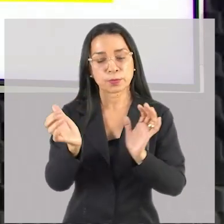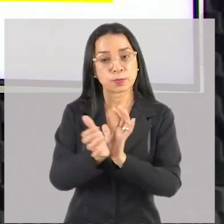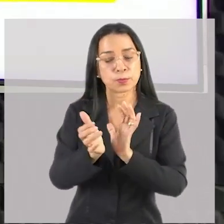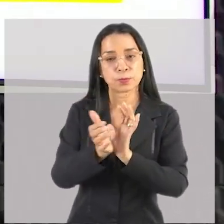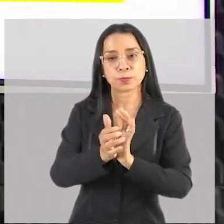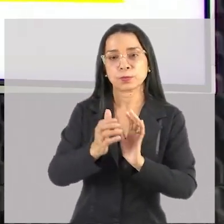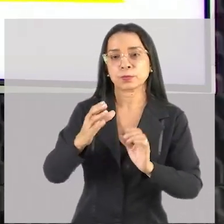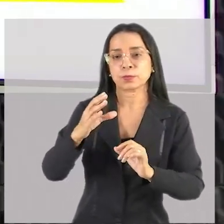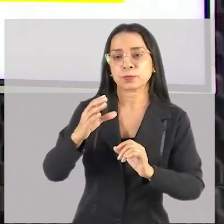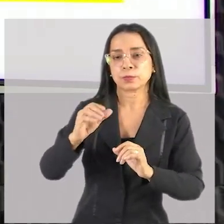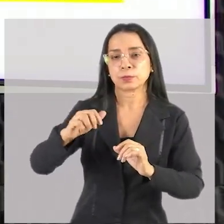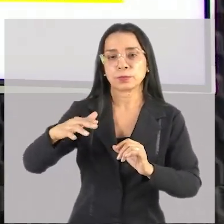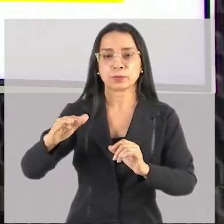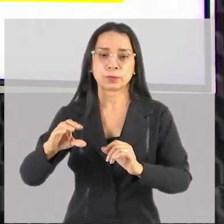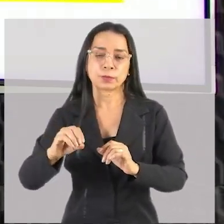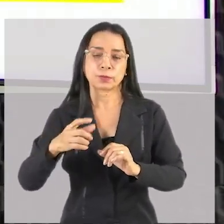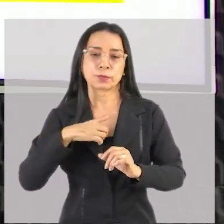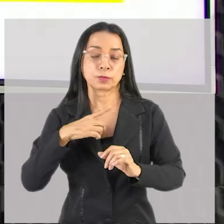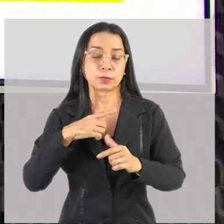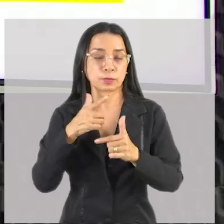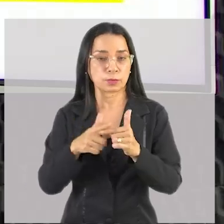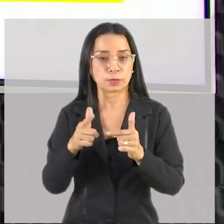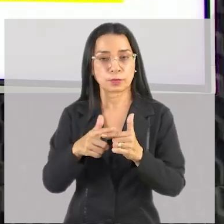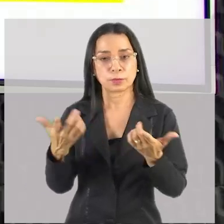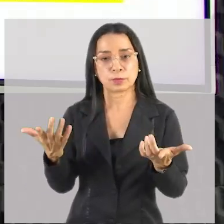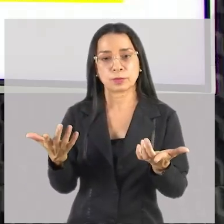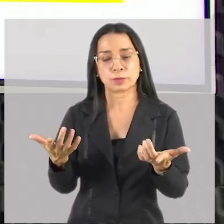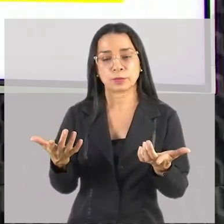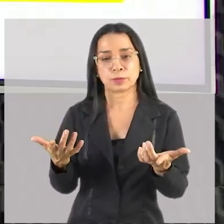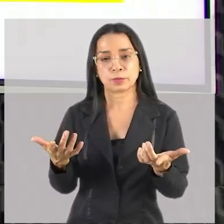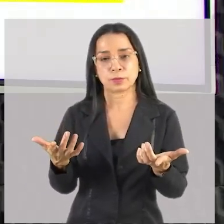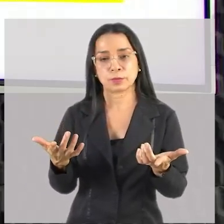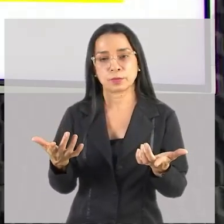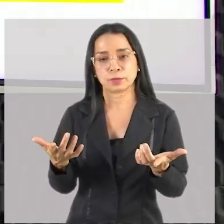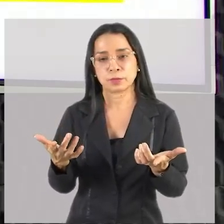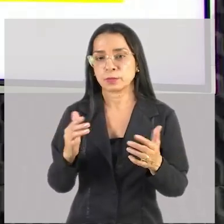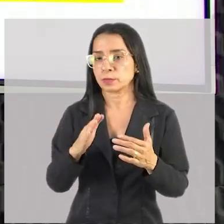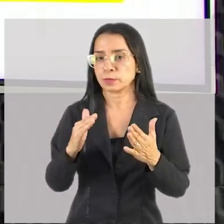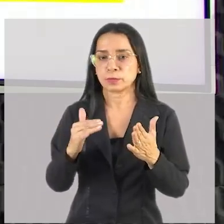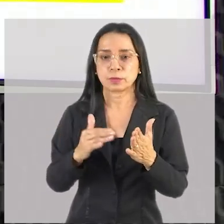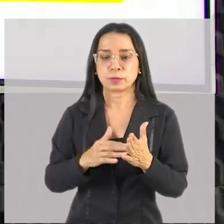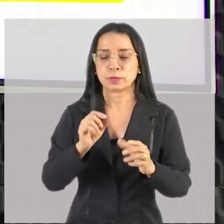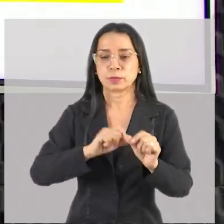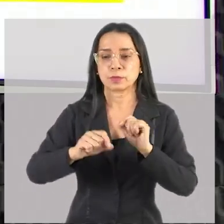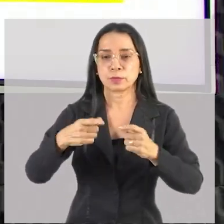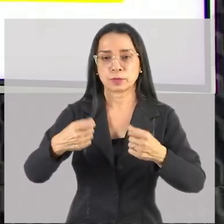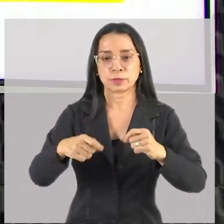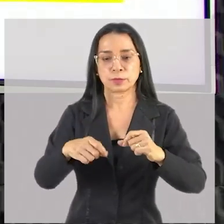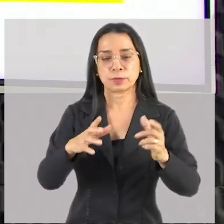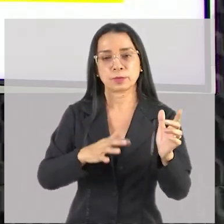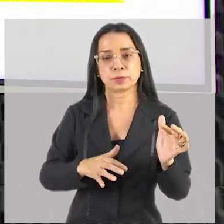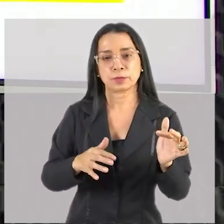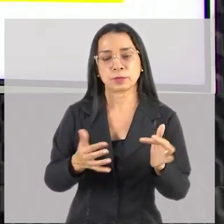problema. Tá certo? Tu vai ter problema na reação inorgânica, tu vai ter problema em toda essa parte que você